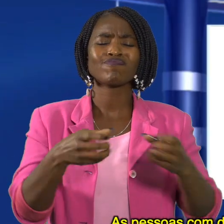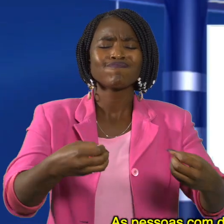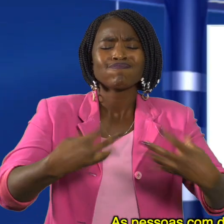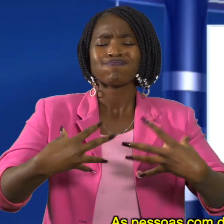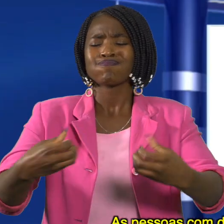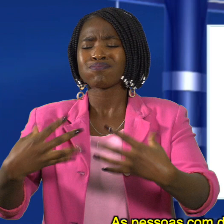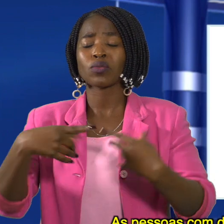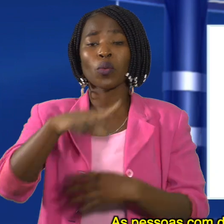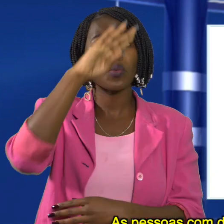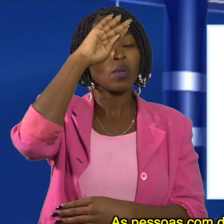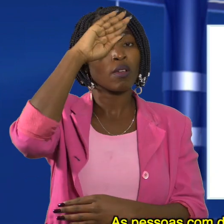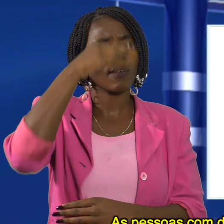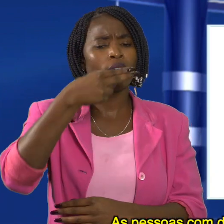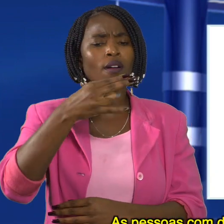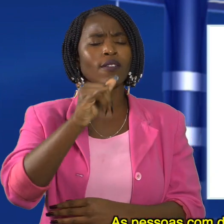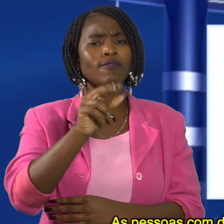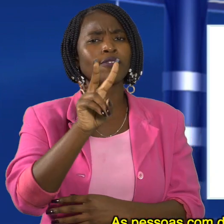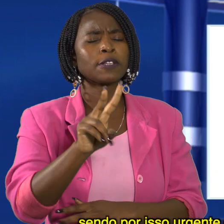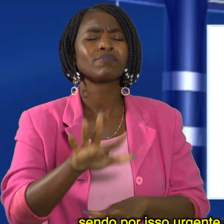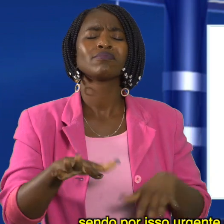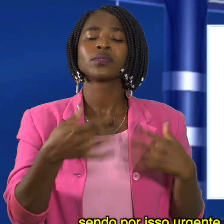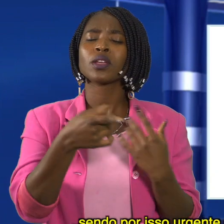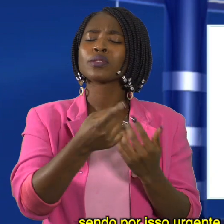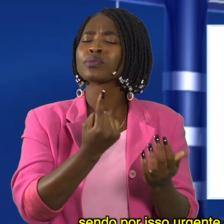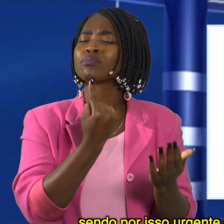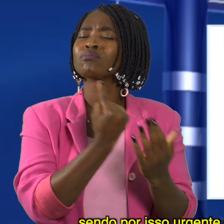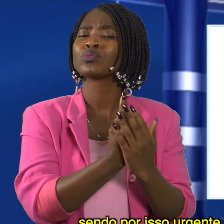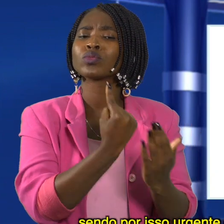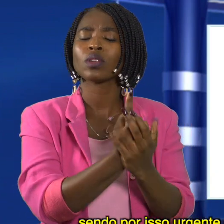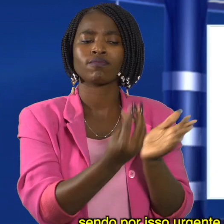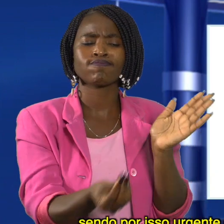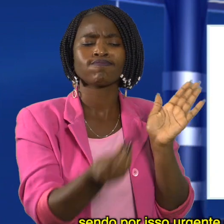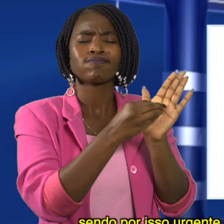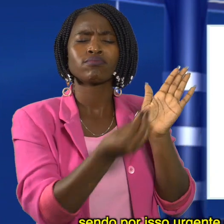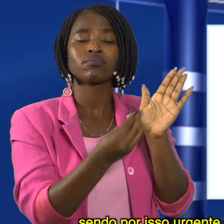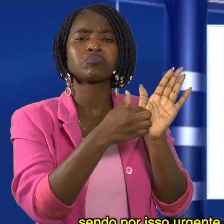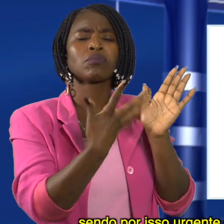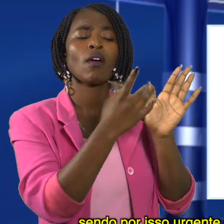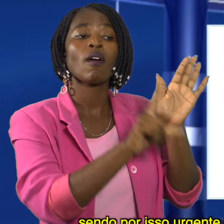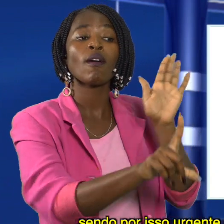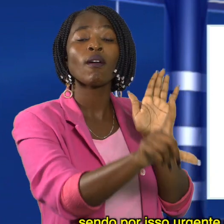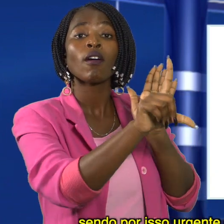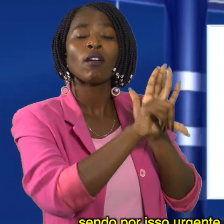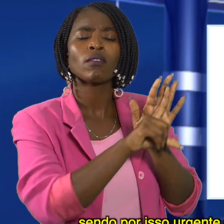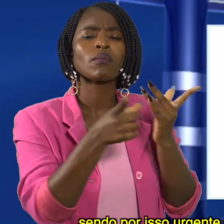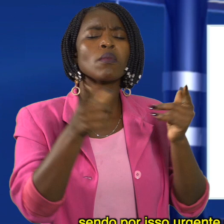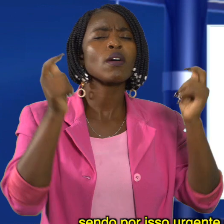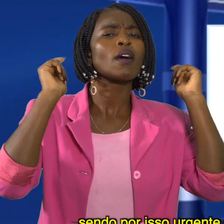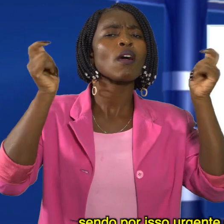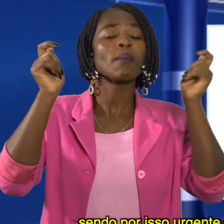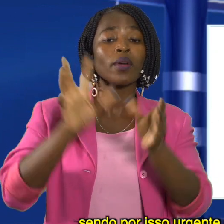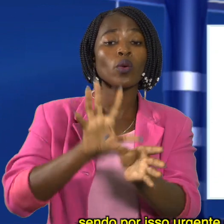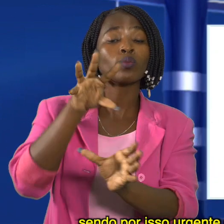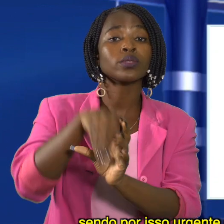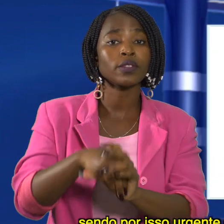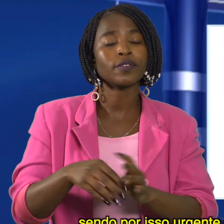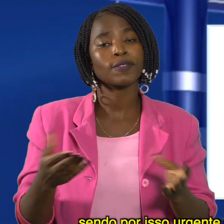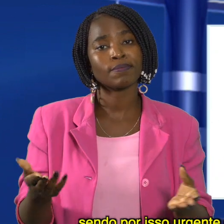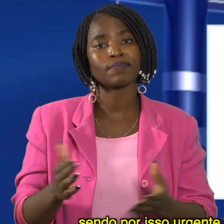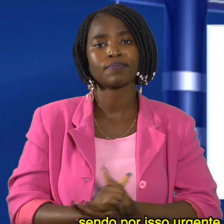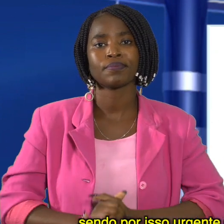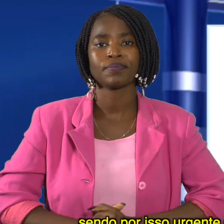a pandemia do hiv sendo por isso urgente criar normas que obriga em campanhas e inclusivas